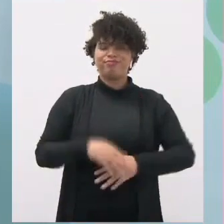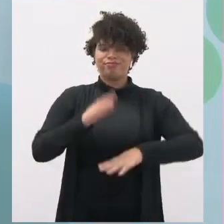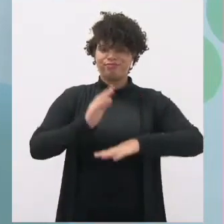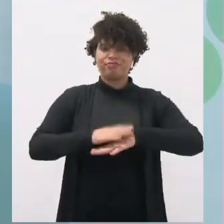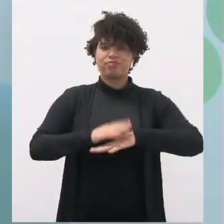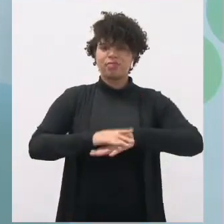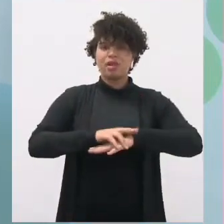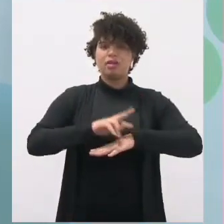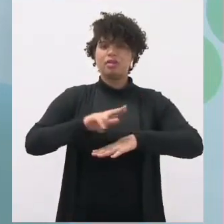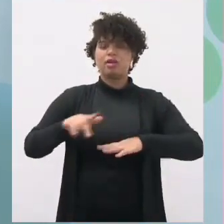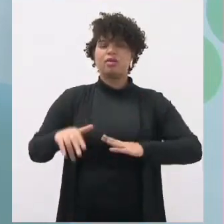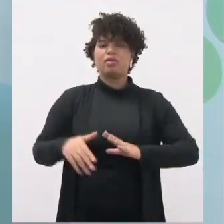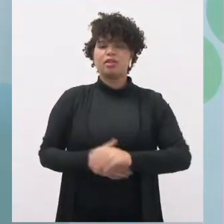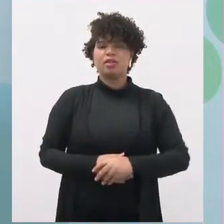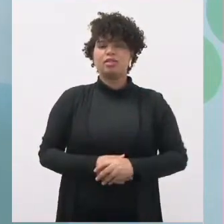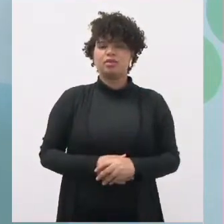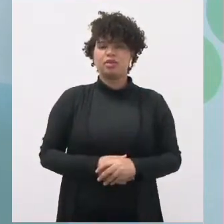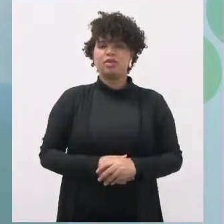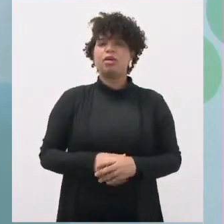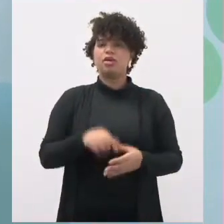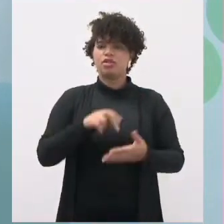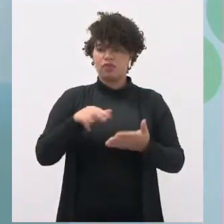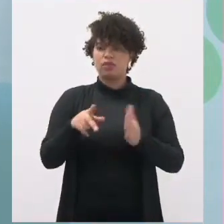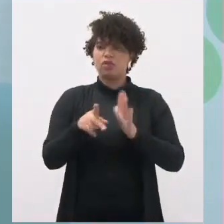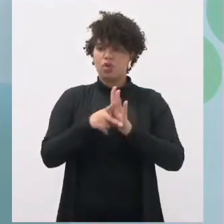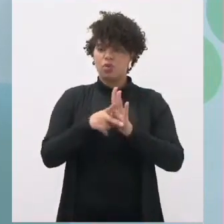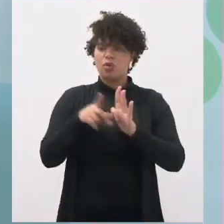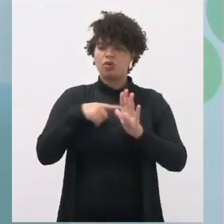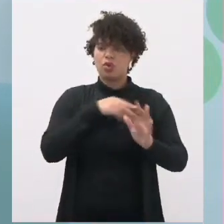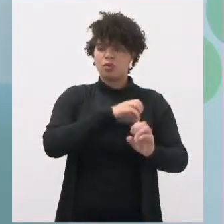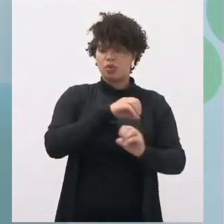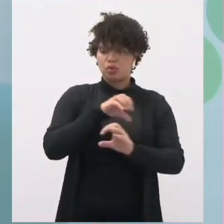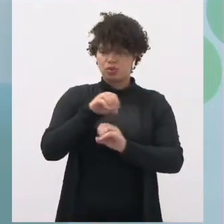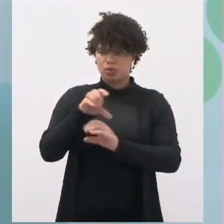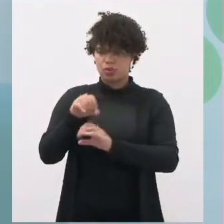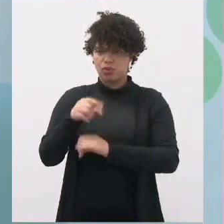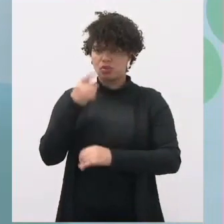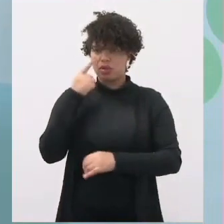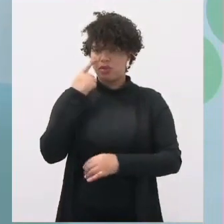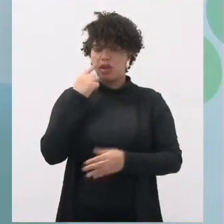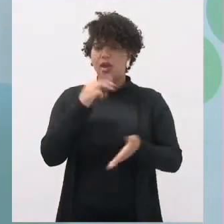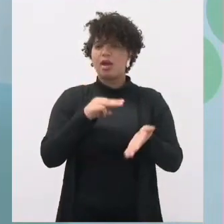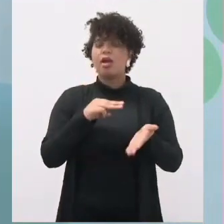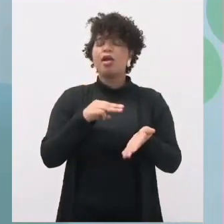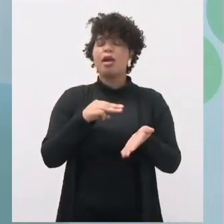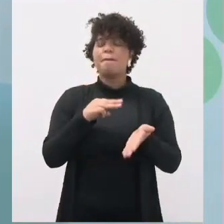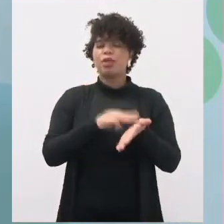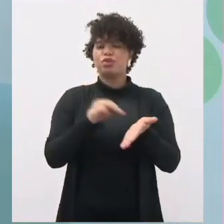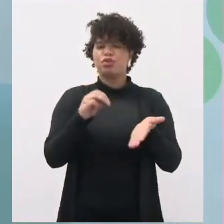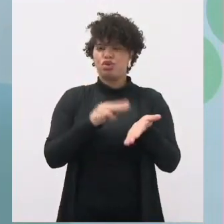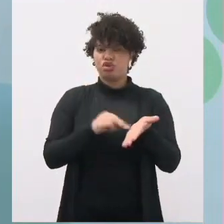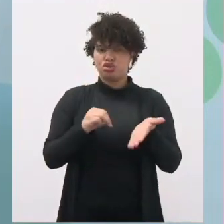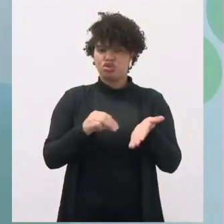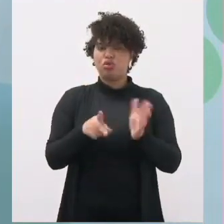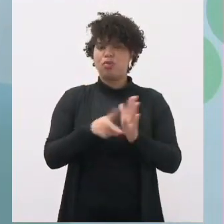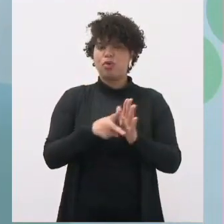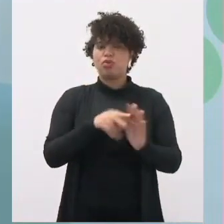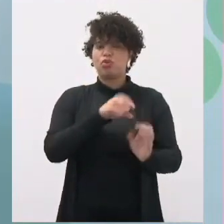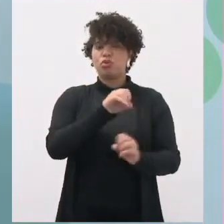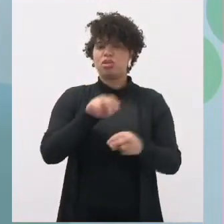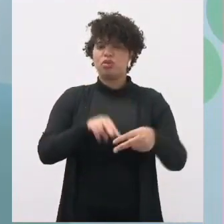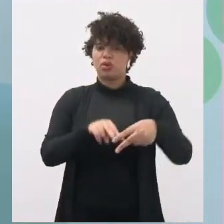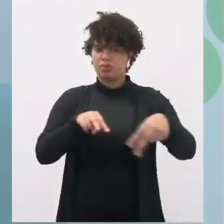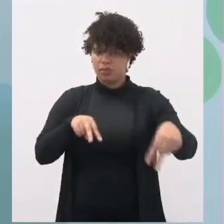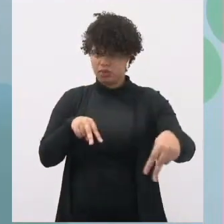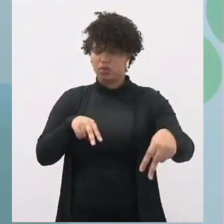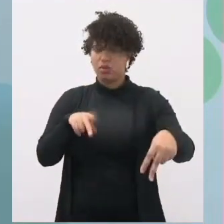né? Por exemplo, uma modalidade, as tendências educacionais, por exemplo, a tendência metodológica do ensino híbrido é uma prática agora bastante em exercício,